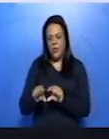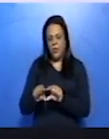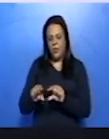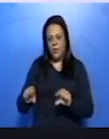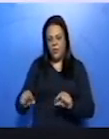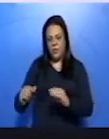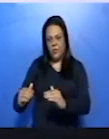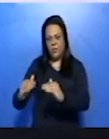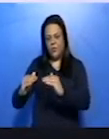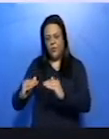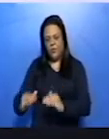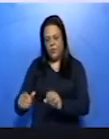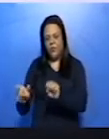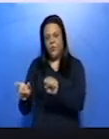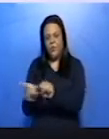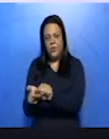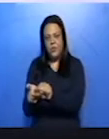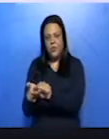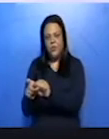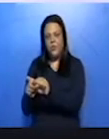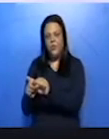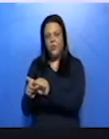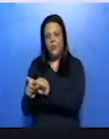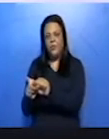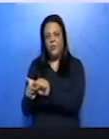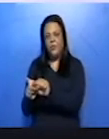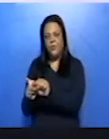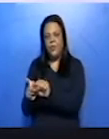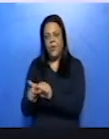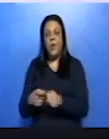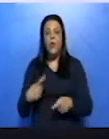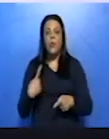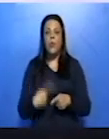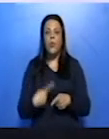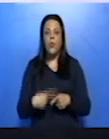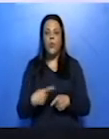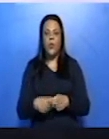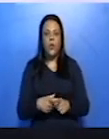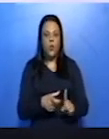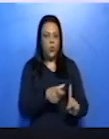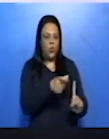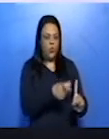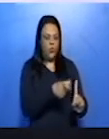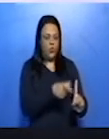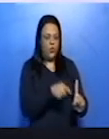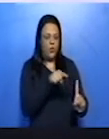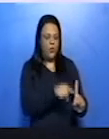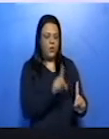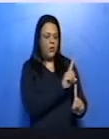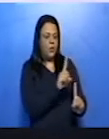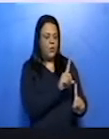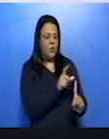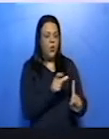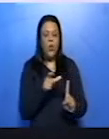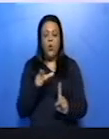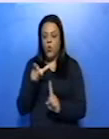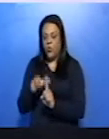subjetiva. Por quê? Pois o sujeito estará na oração